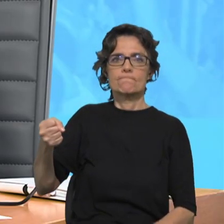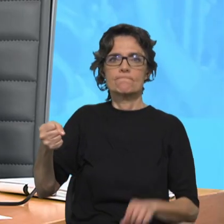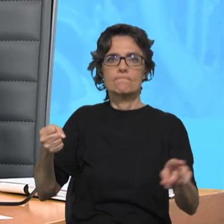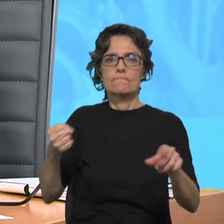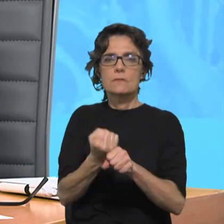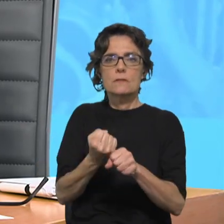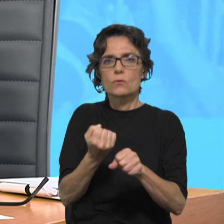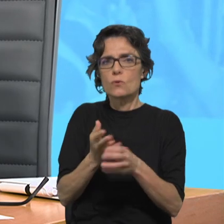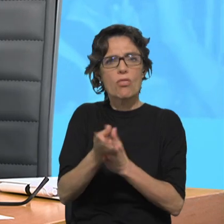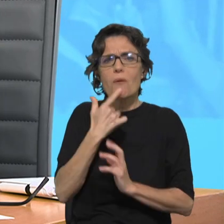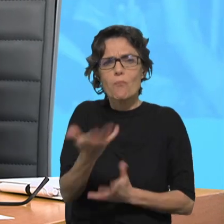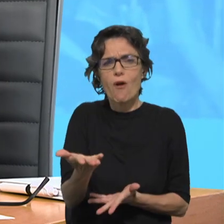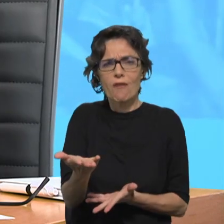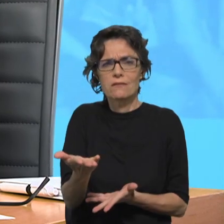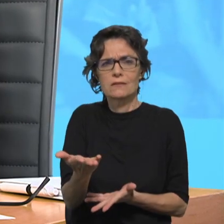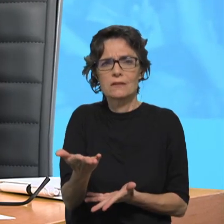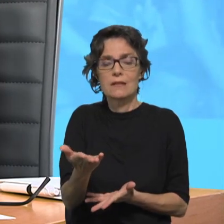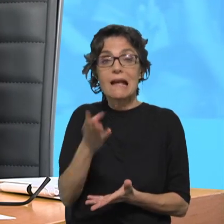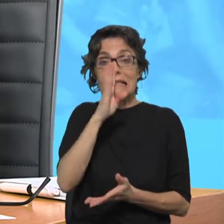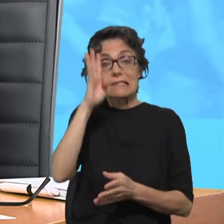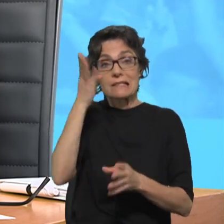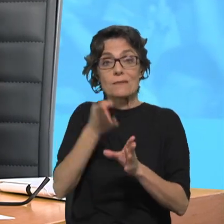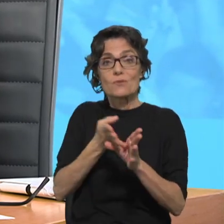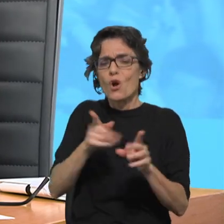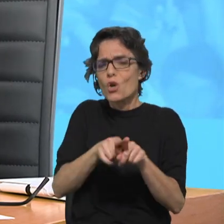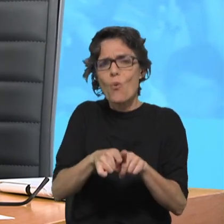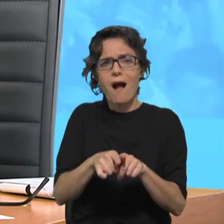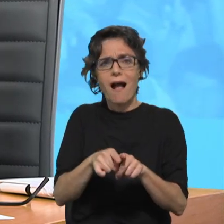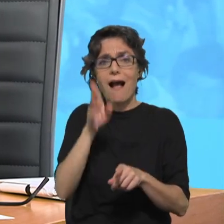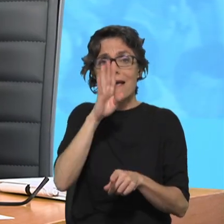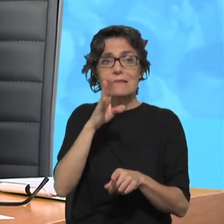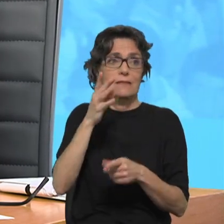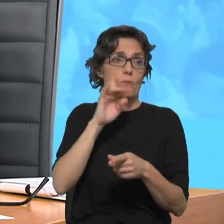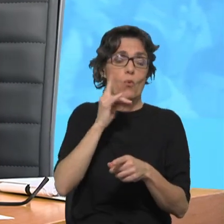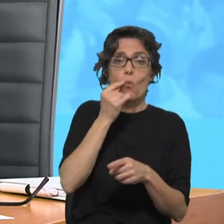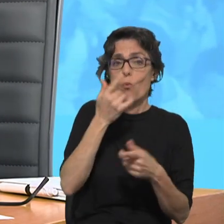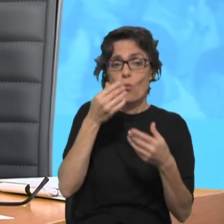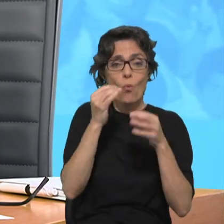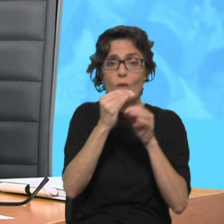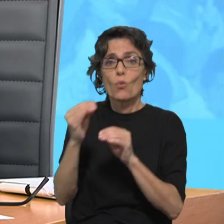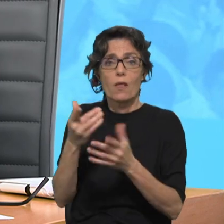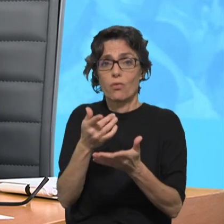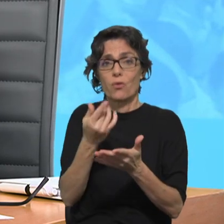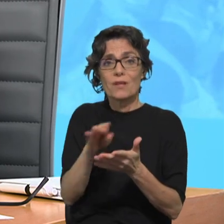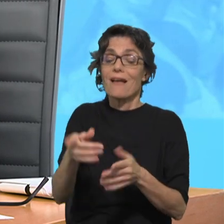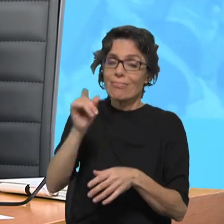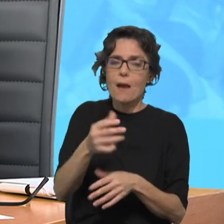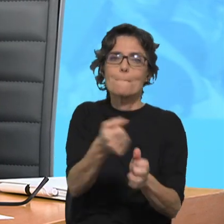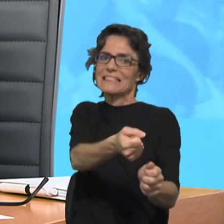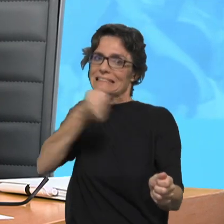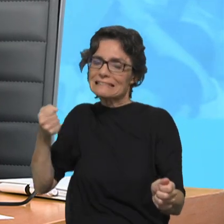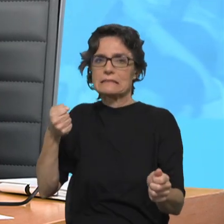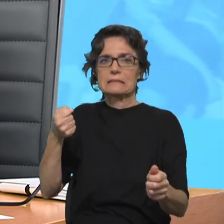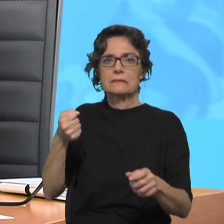serviço. Se for um psicólogo, exatamente a mesma coisa. Se for uma educadora ou um educador de infância, também. Nós